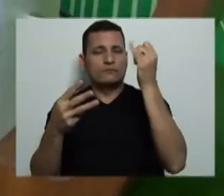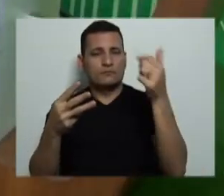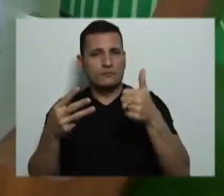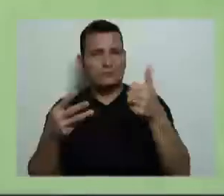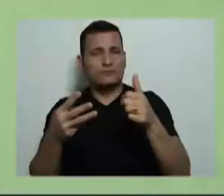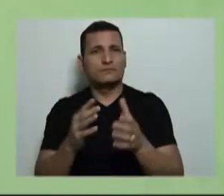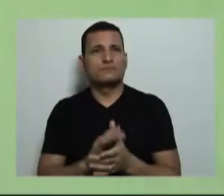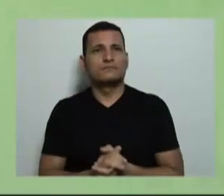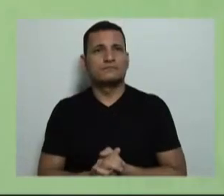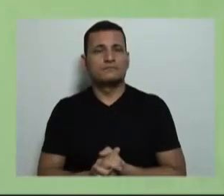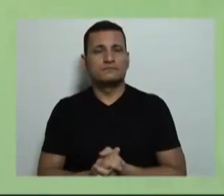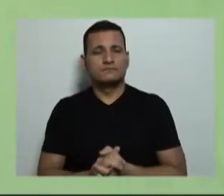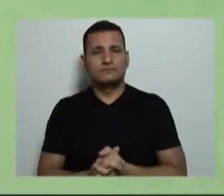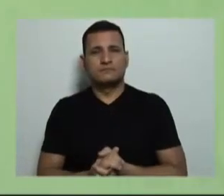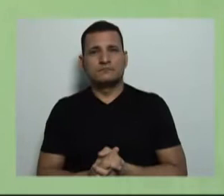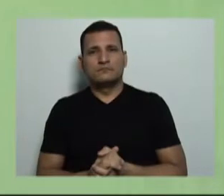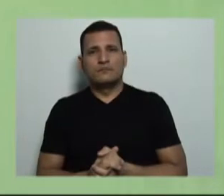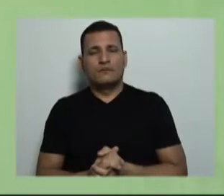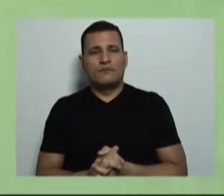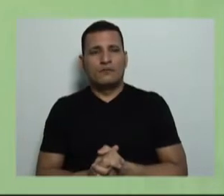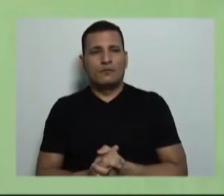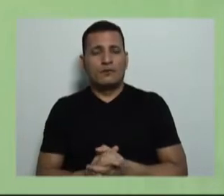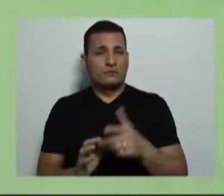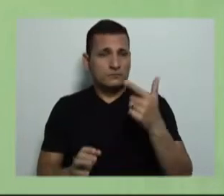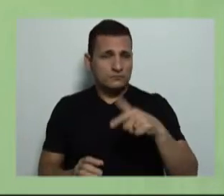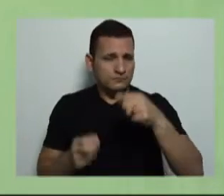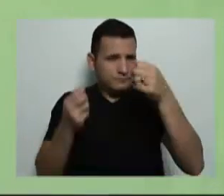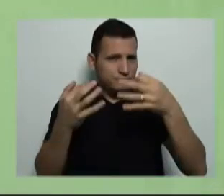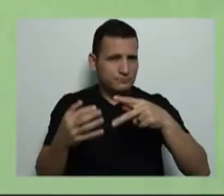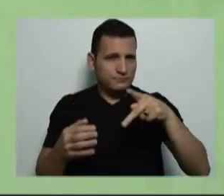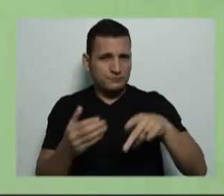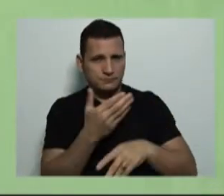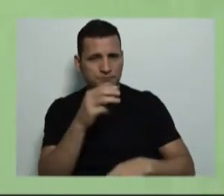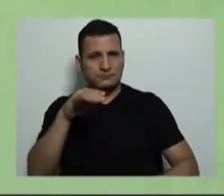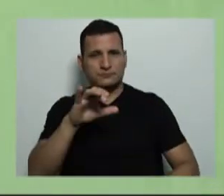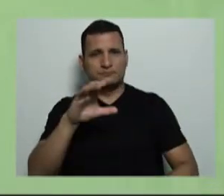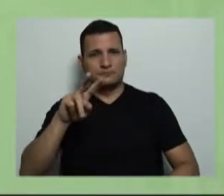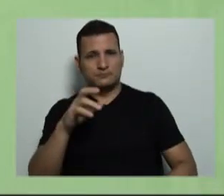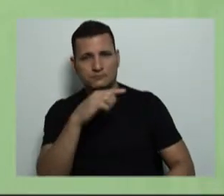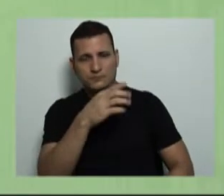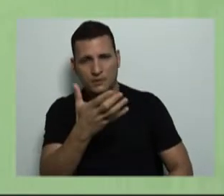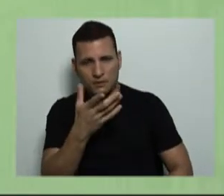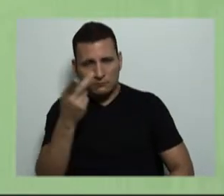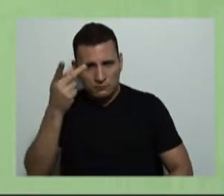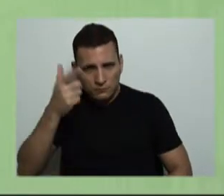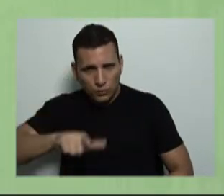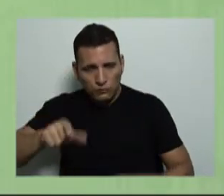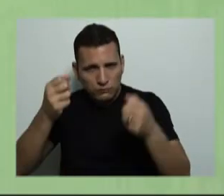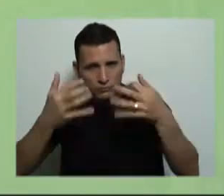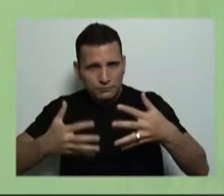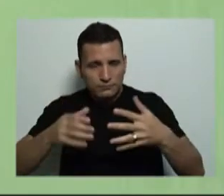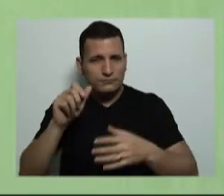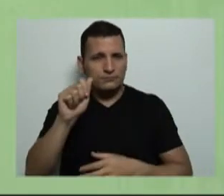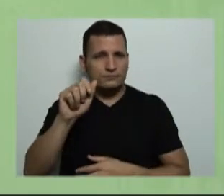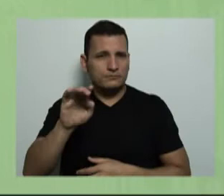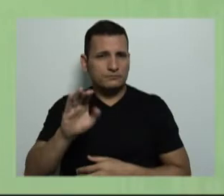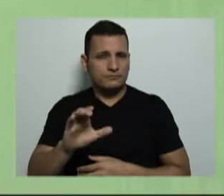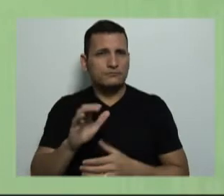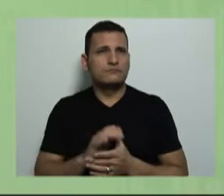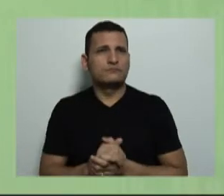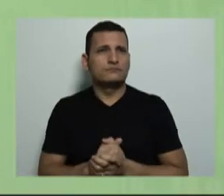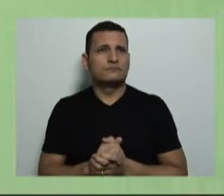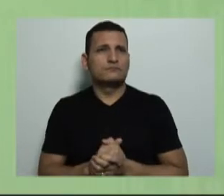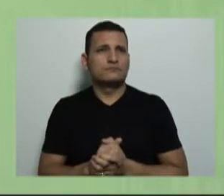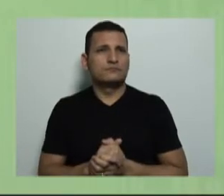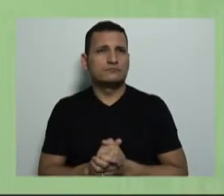Então, repetindo o que a nossa professora falou, professora Michele, a senhora gostaria de repetir a letra A? Sim, na verdade